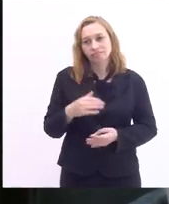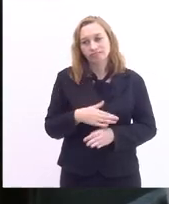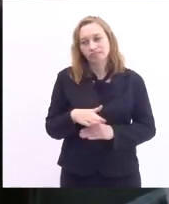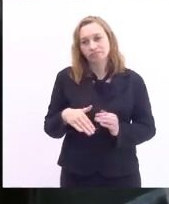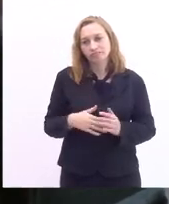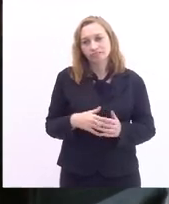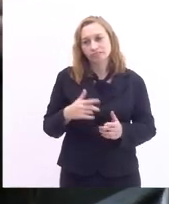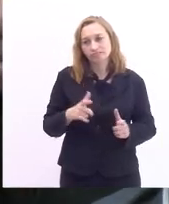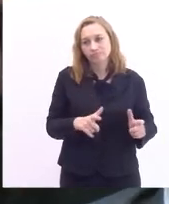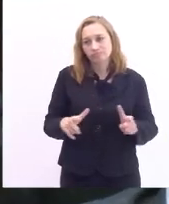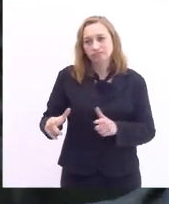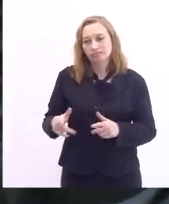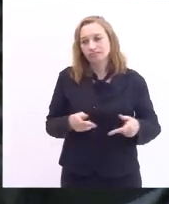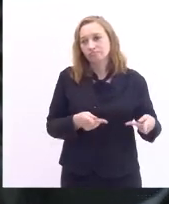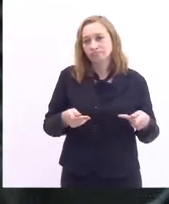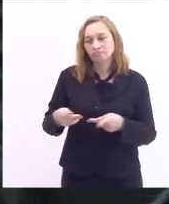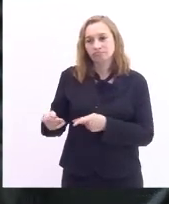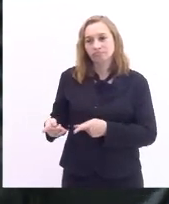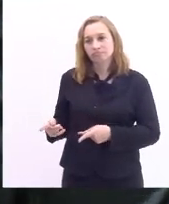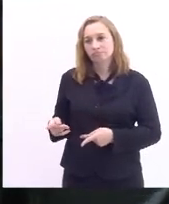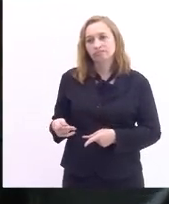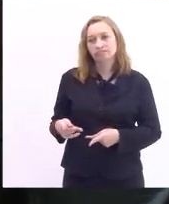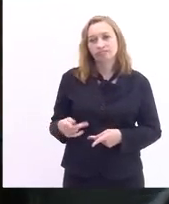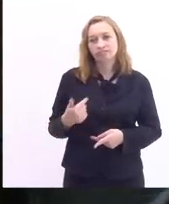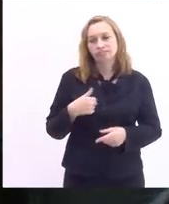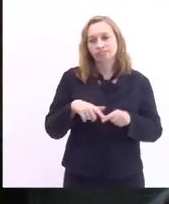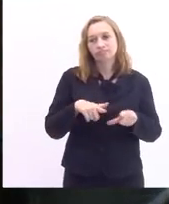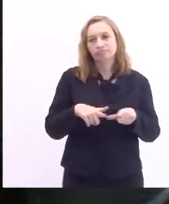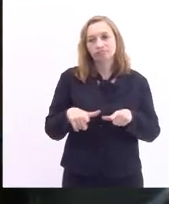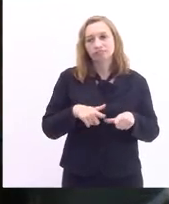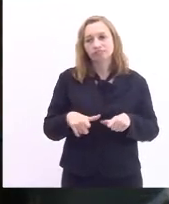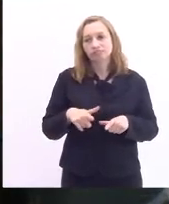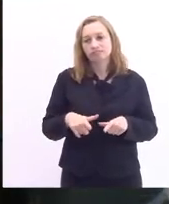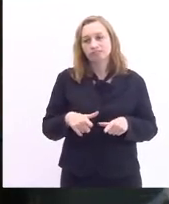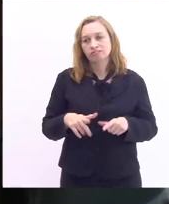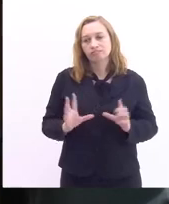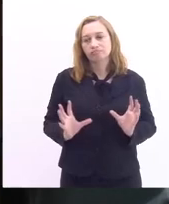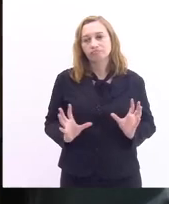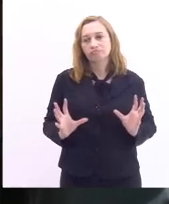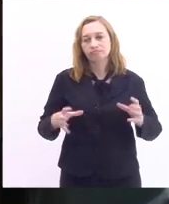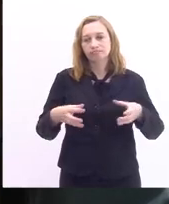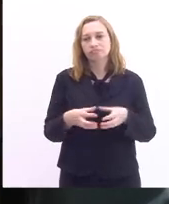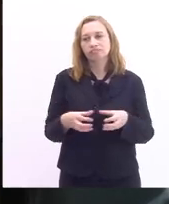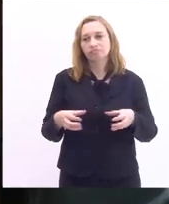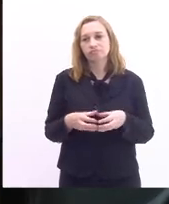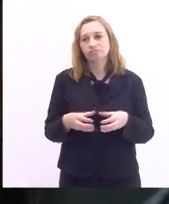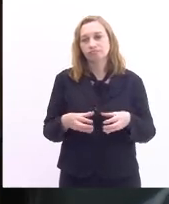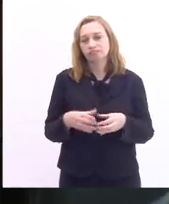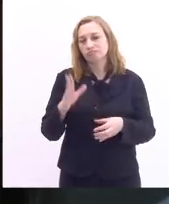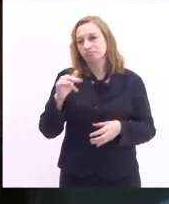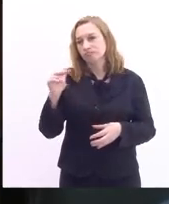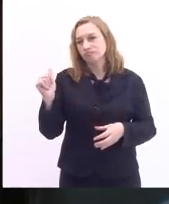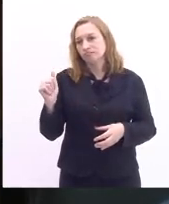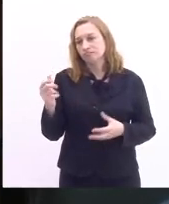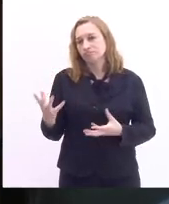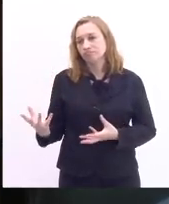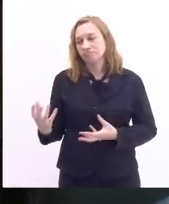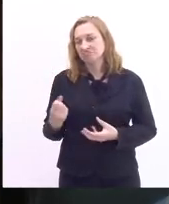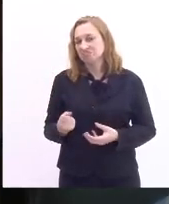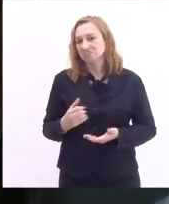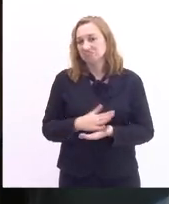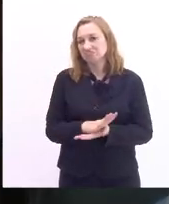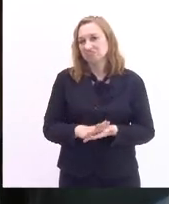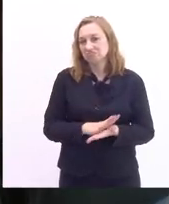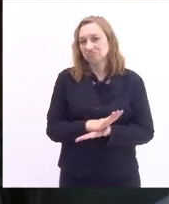todo lugar que eu passei na minha vida eu trabalhei com espírito de equipe eu nunca aceitei